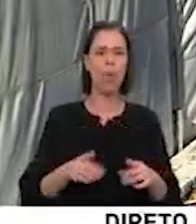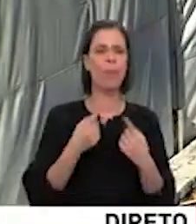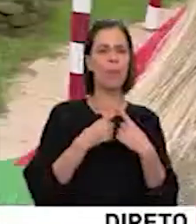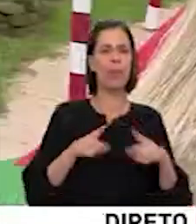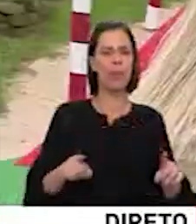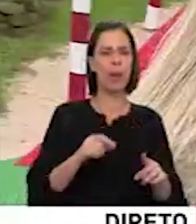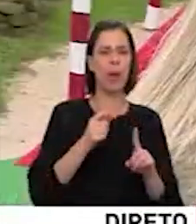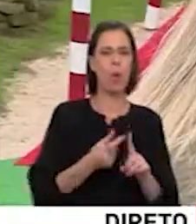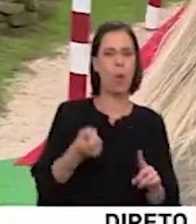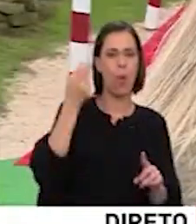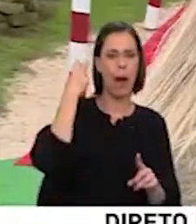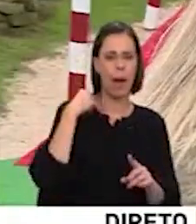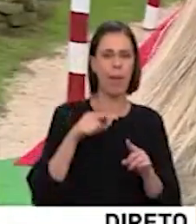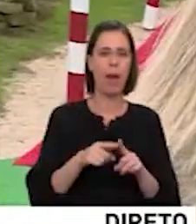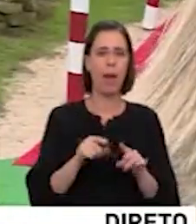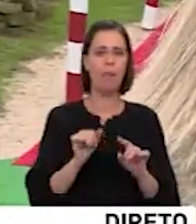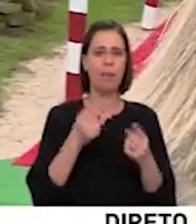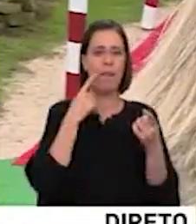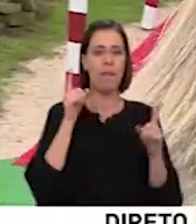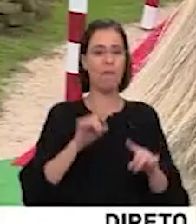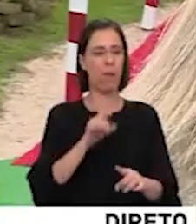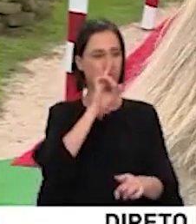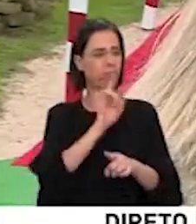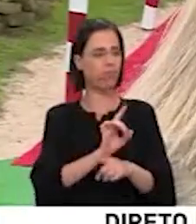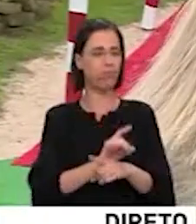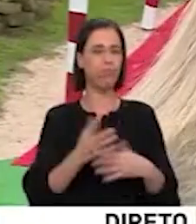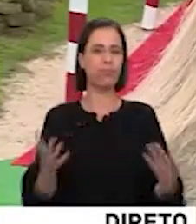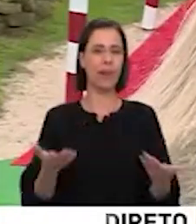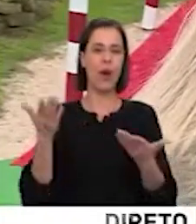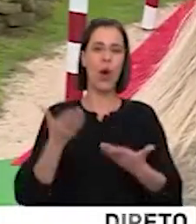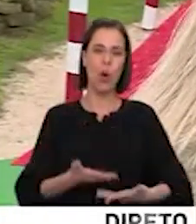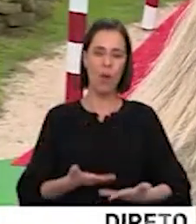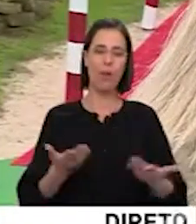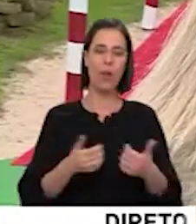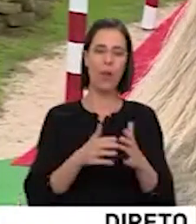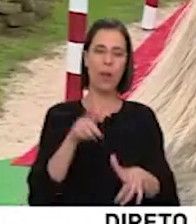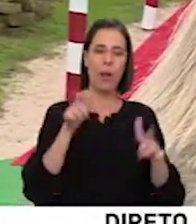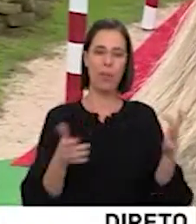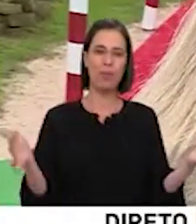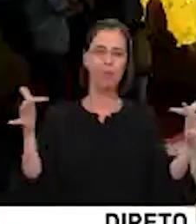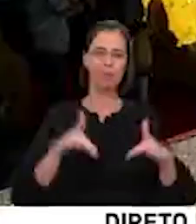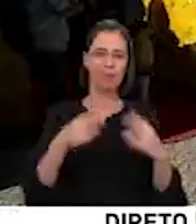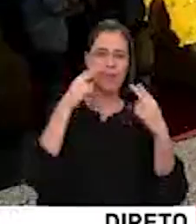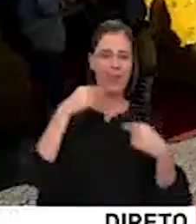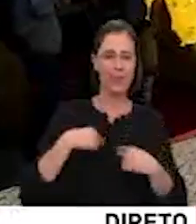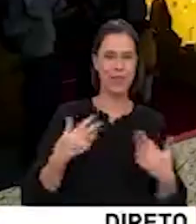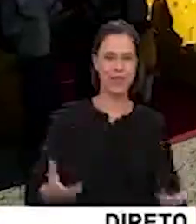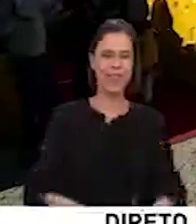diferente daquele que foi o ano passado, um Vila Natal que volta em grande e que convida realmente todas as pessoas a visitar-nos.